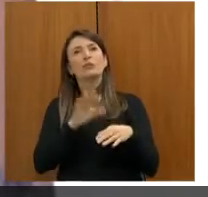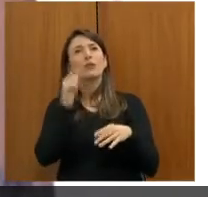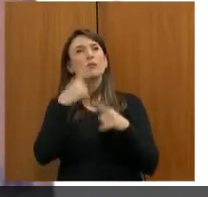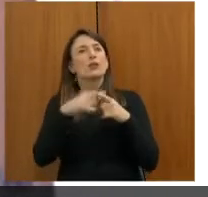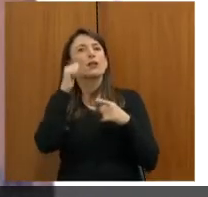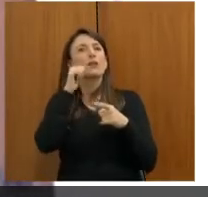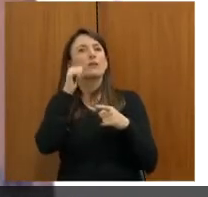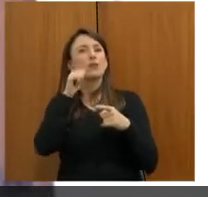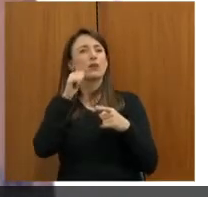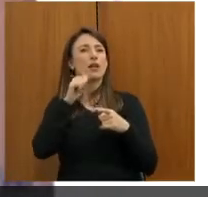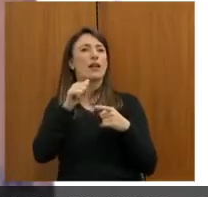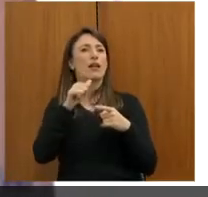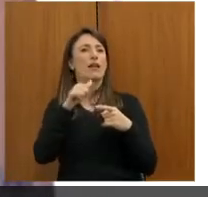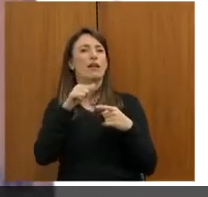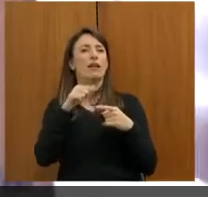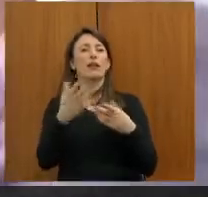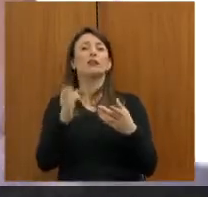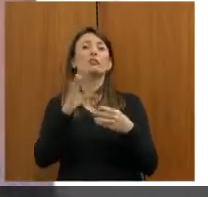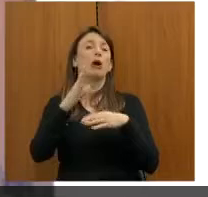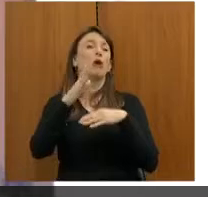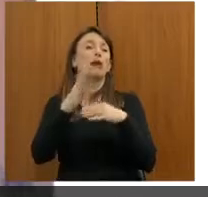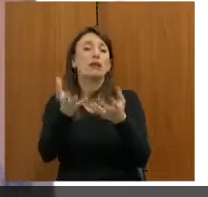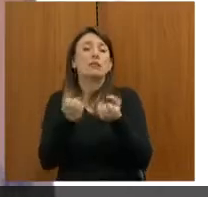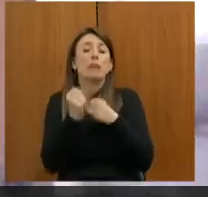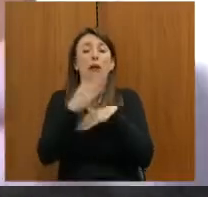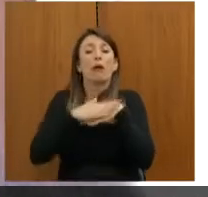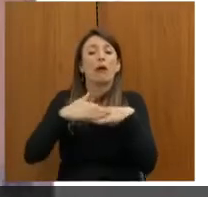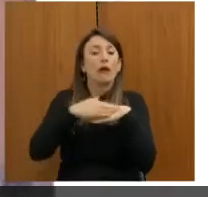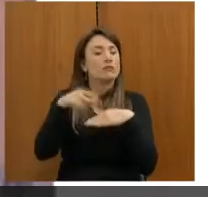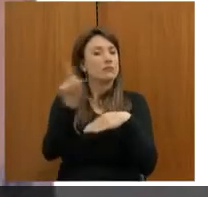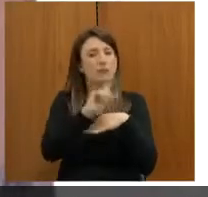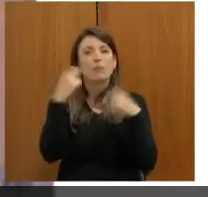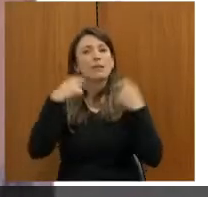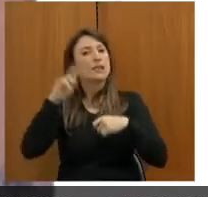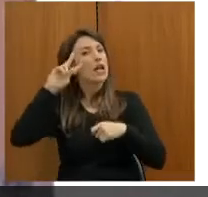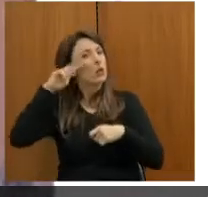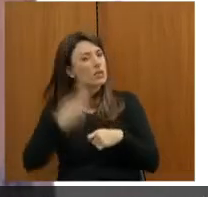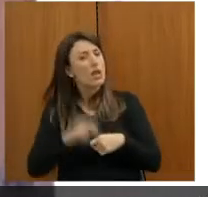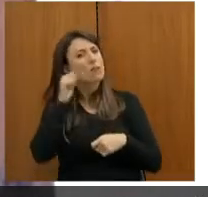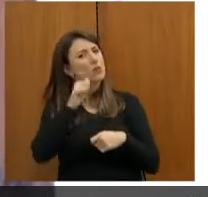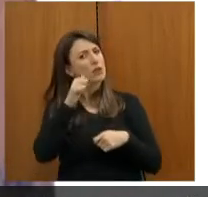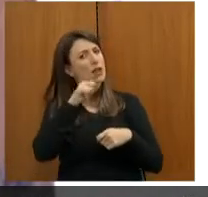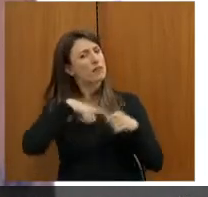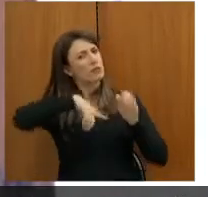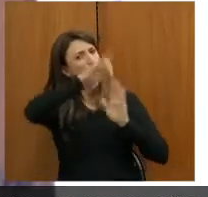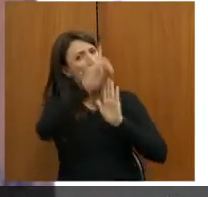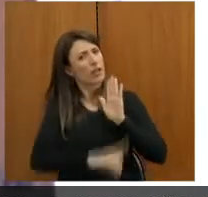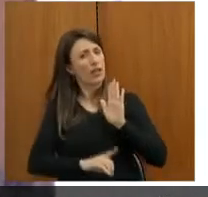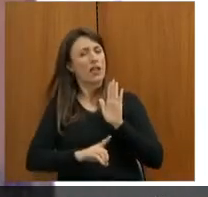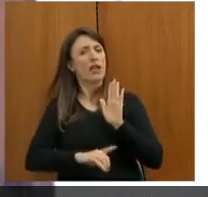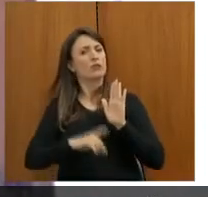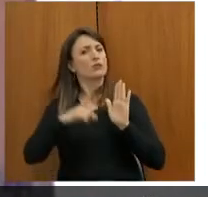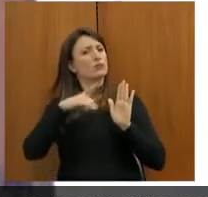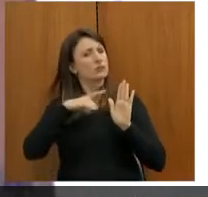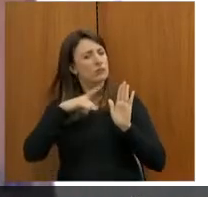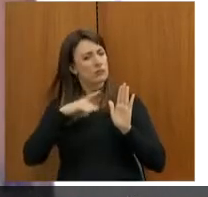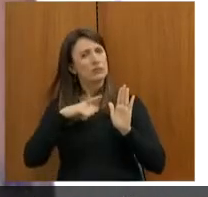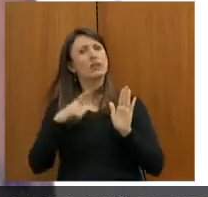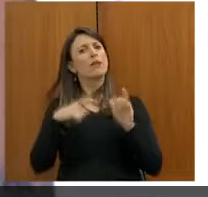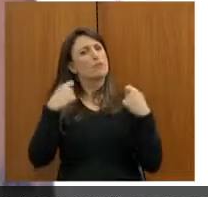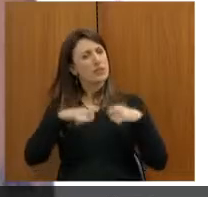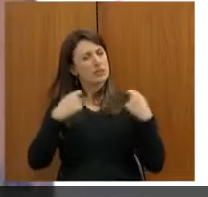com o a questão assistencialista mas como a mulher de direitos em sua individualidade é a ter que ter acesso aos equipamentos